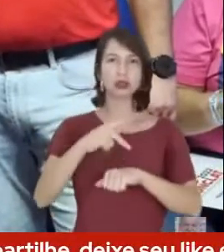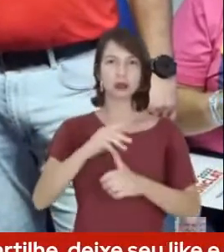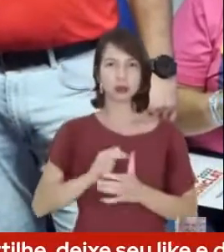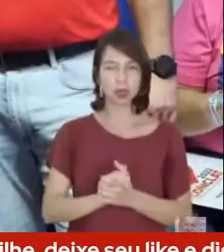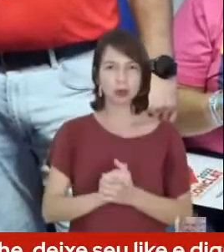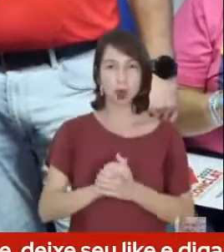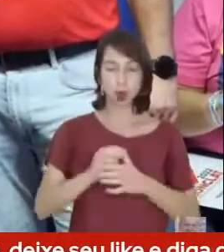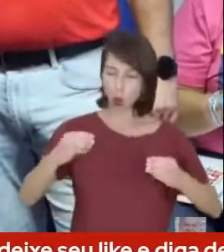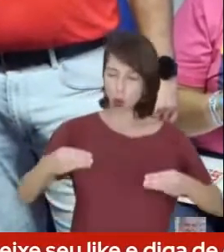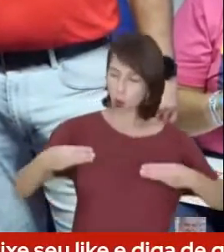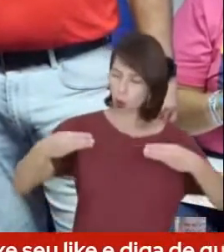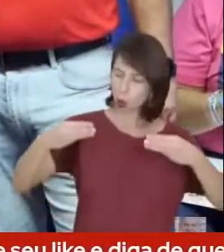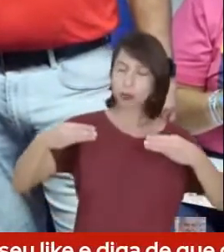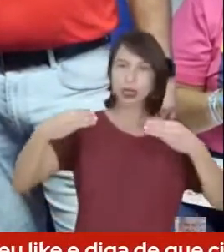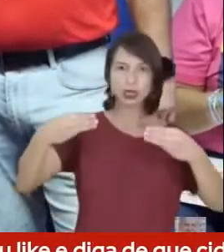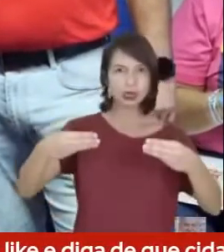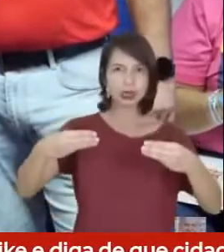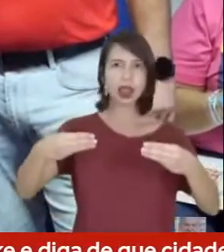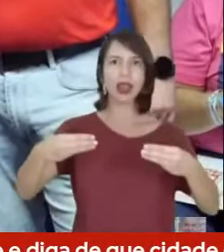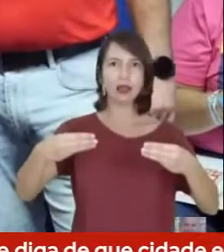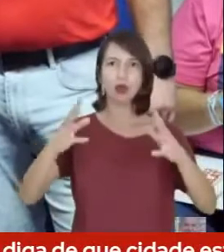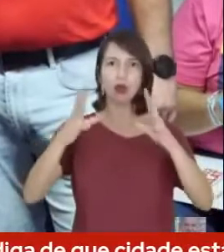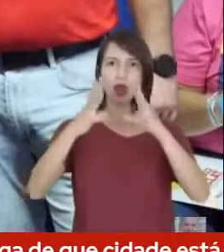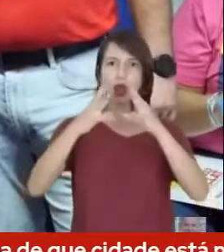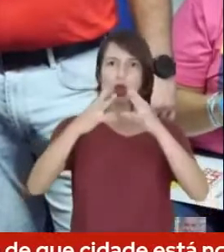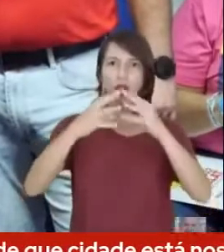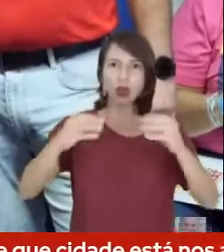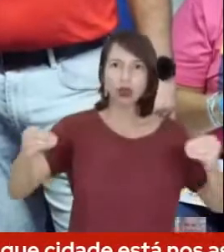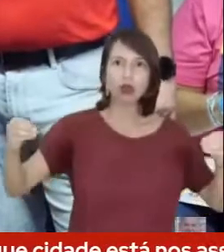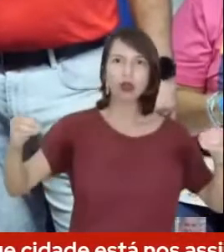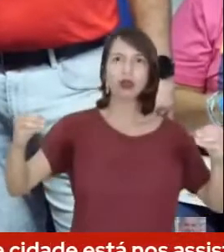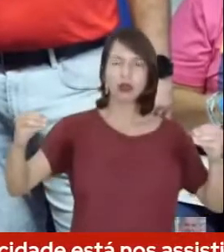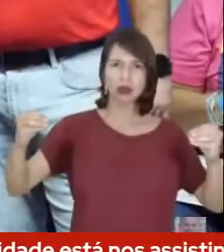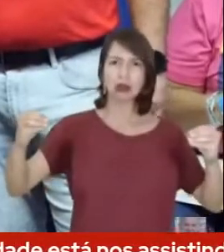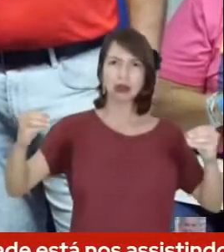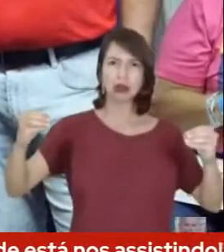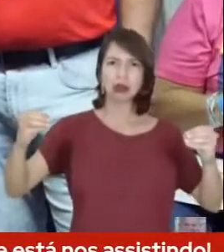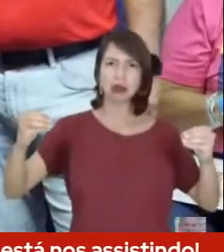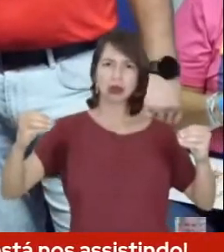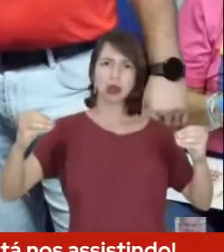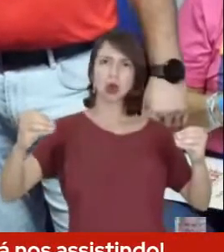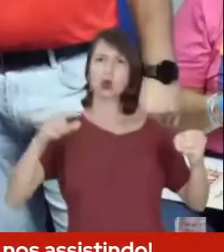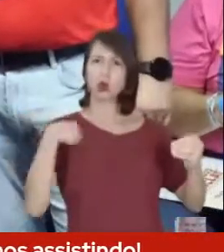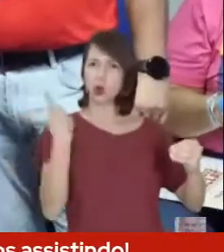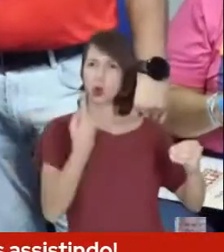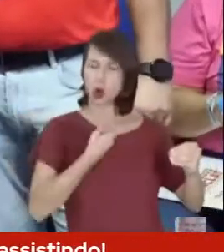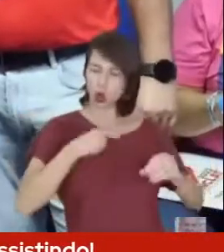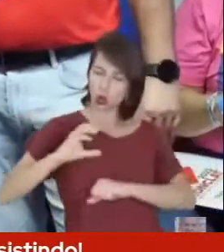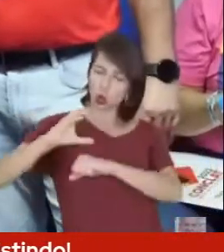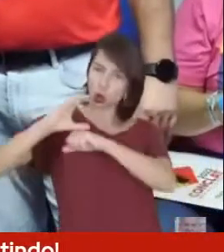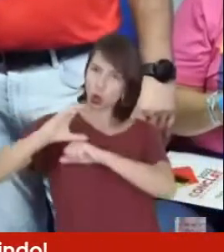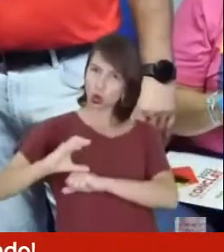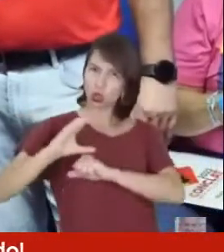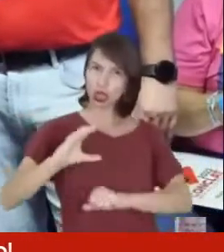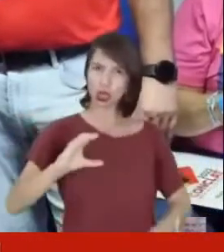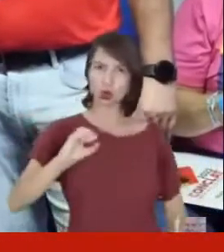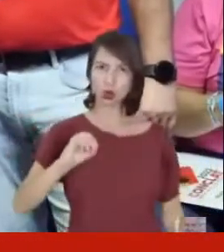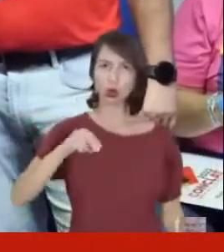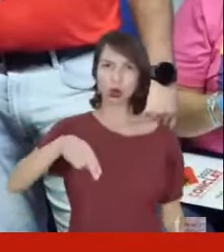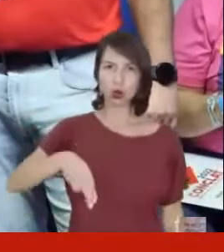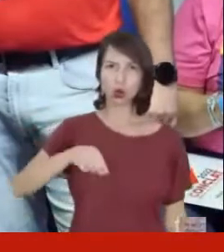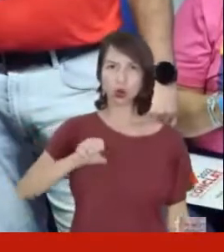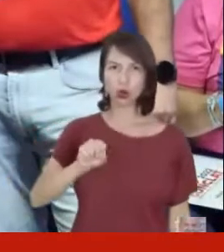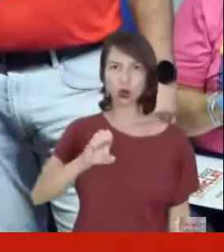o nosso MDA, foi extinto o nosso Conselho, foi extinto o Plano Safra específico, que